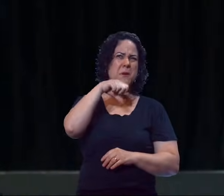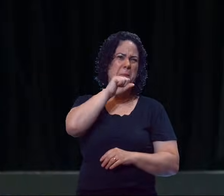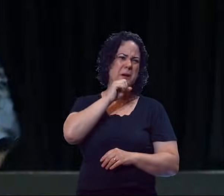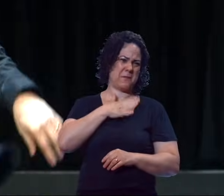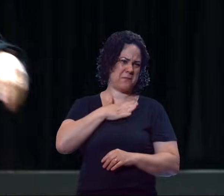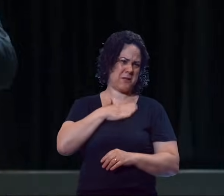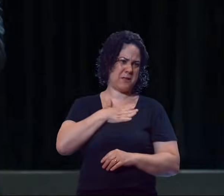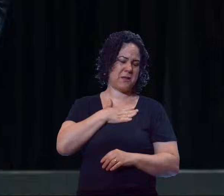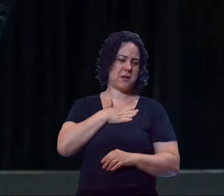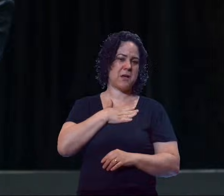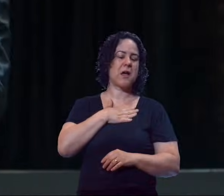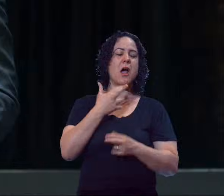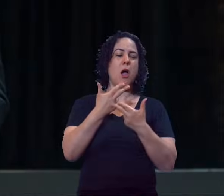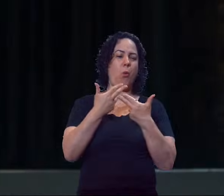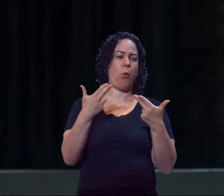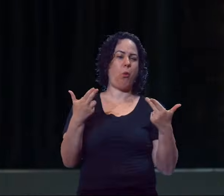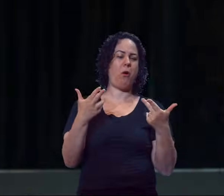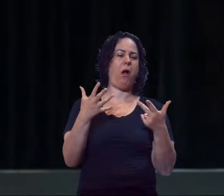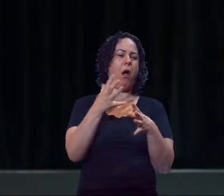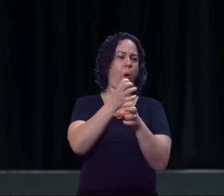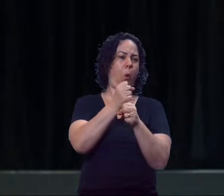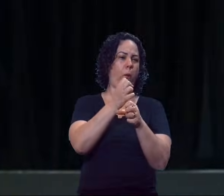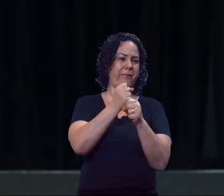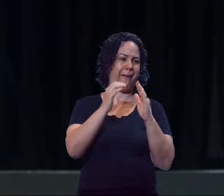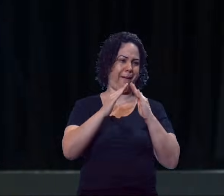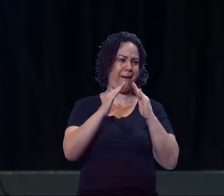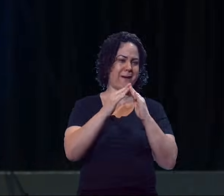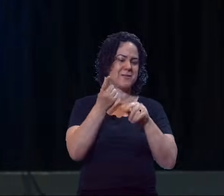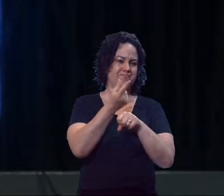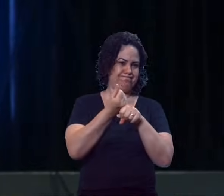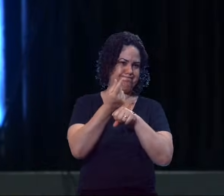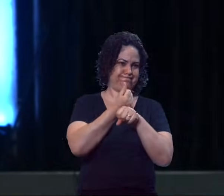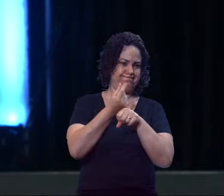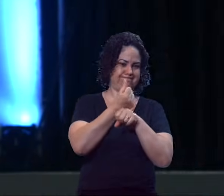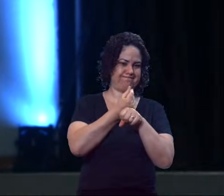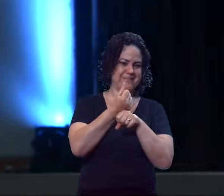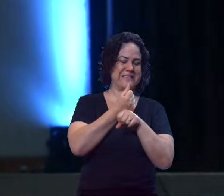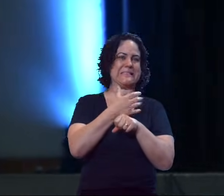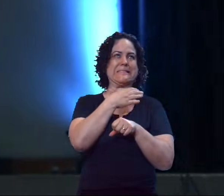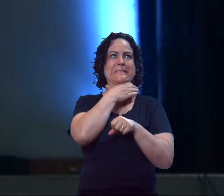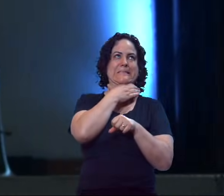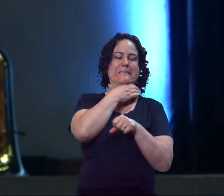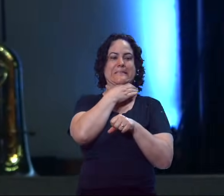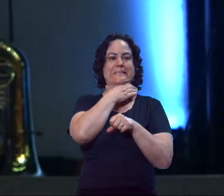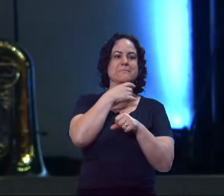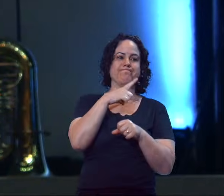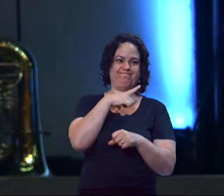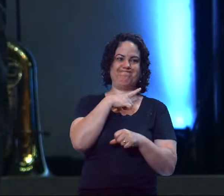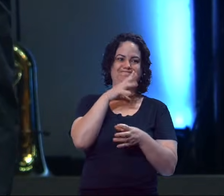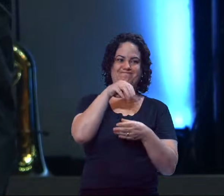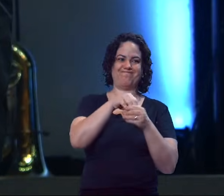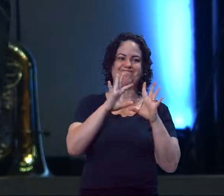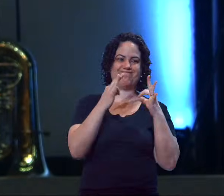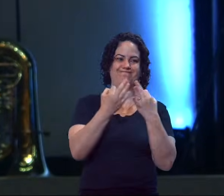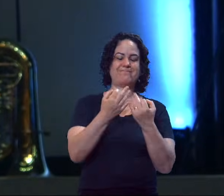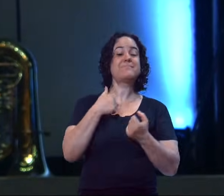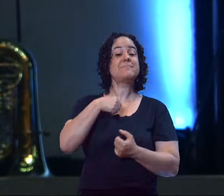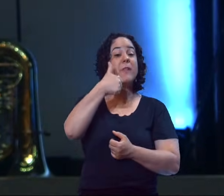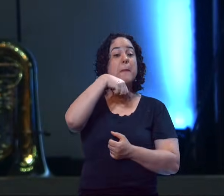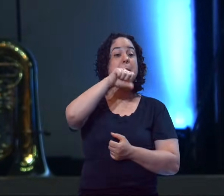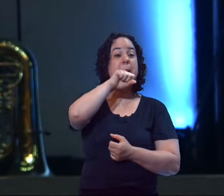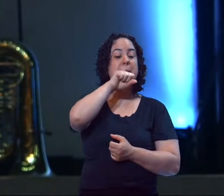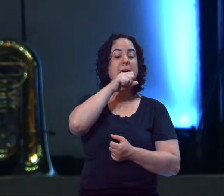as contas lá em casa, faz anos isso, eu era criança. A gente estava apertado financeiramente e a minha mãe resolveu